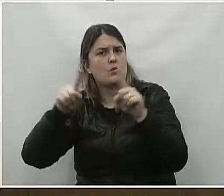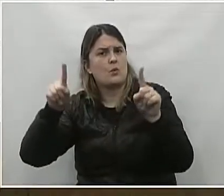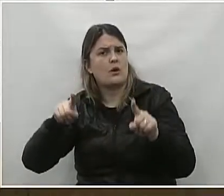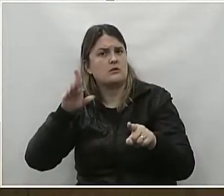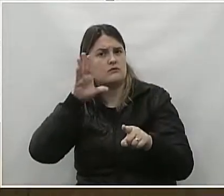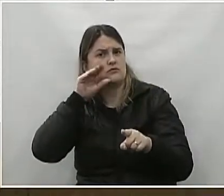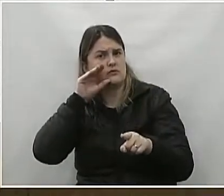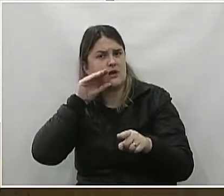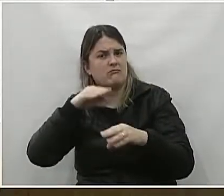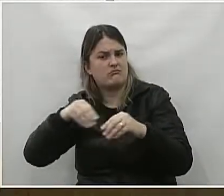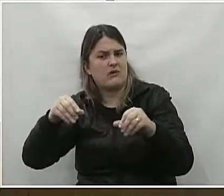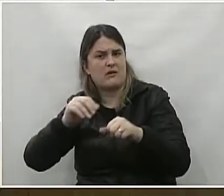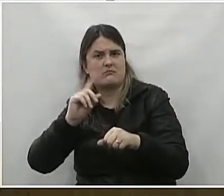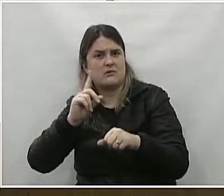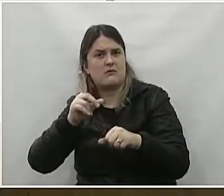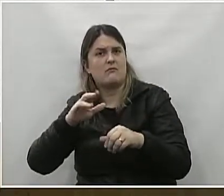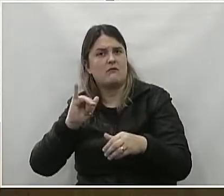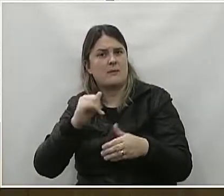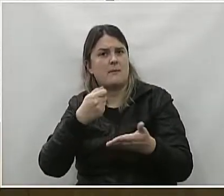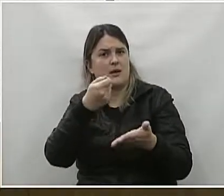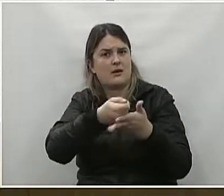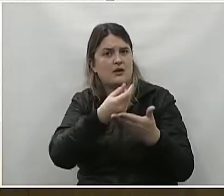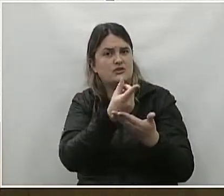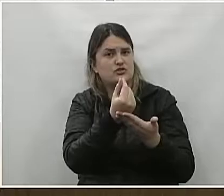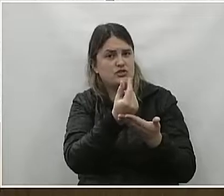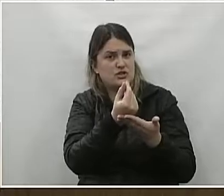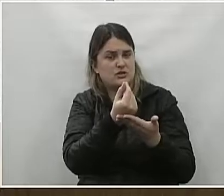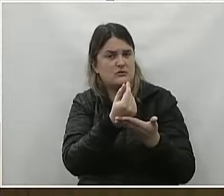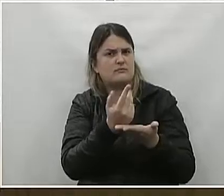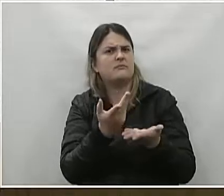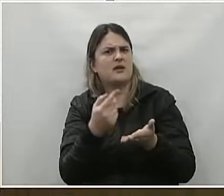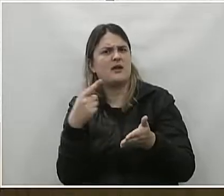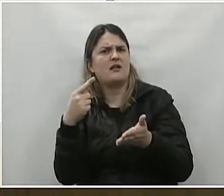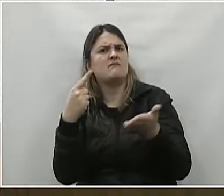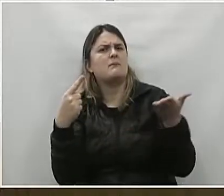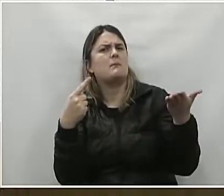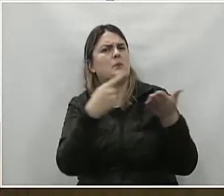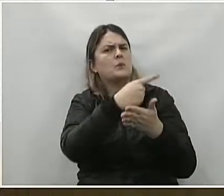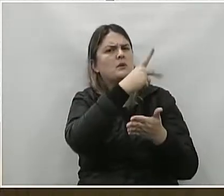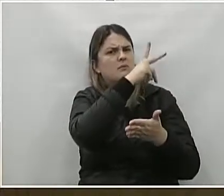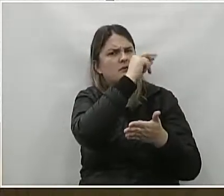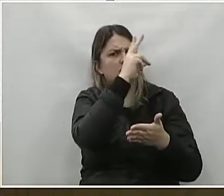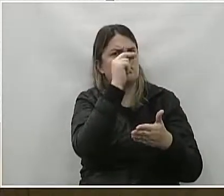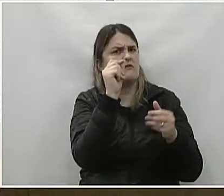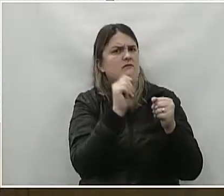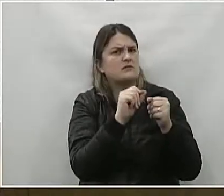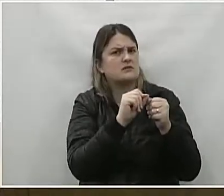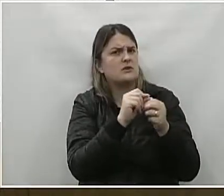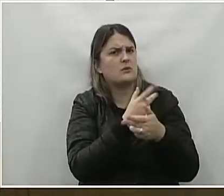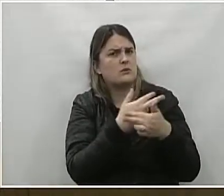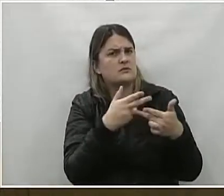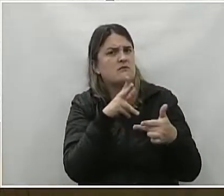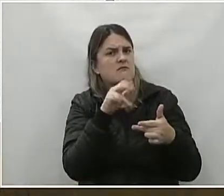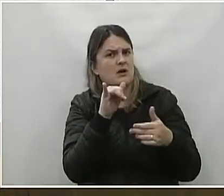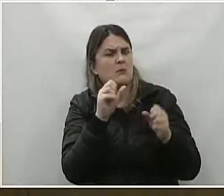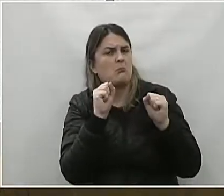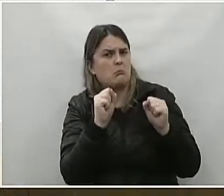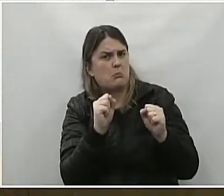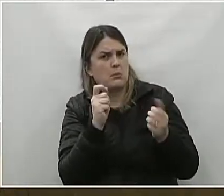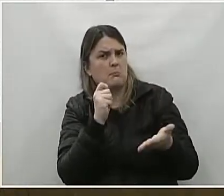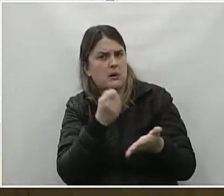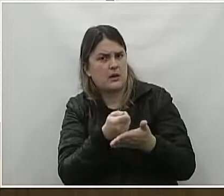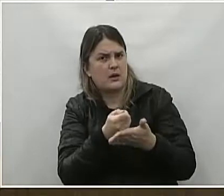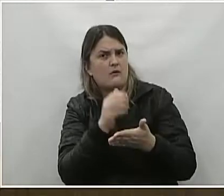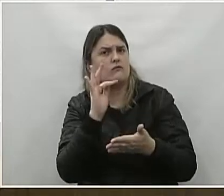com terreno, e sim em dinheiro. Então, ele até questionou o executivo, né, para fazer algo para poder pagar